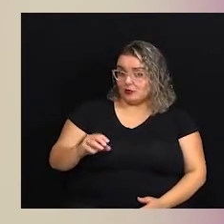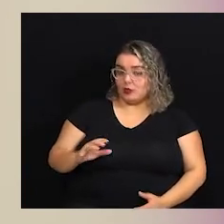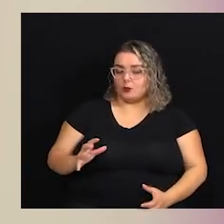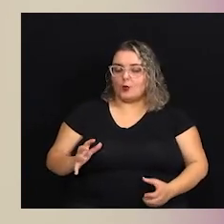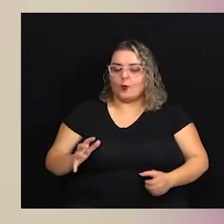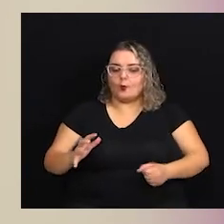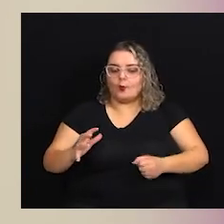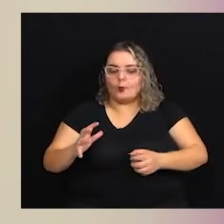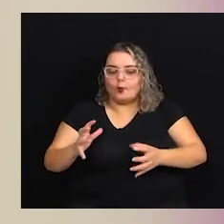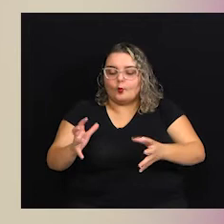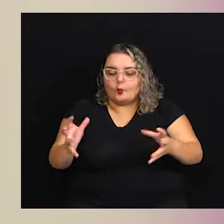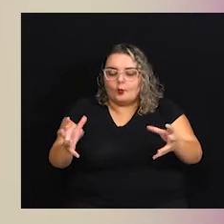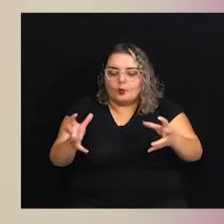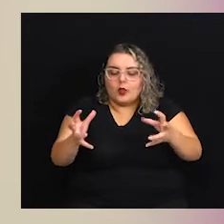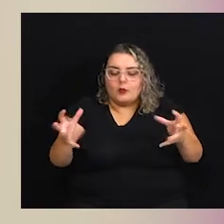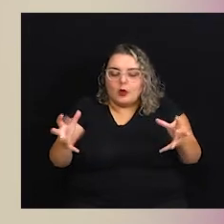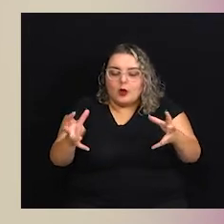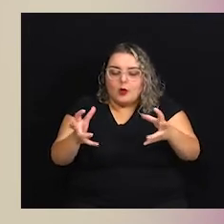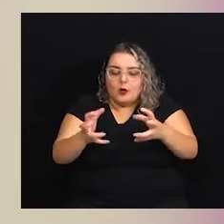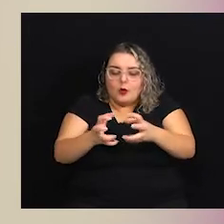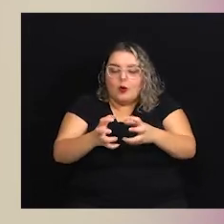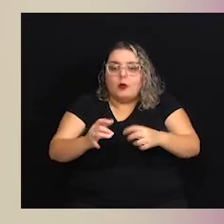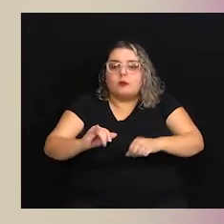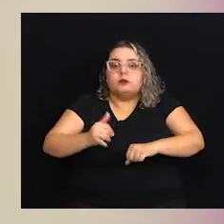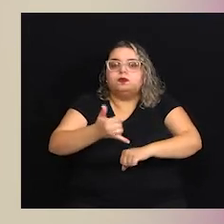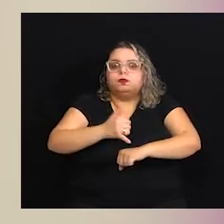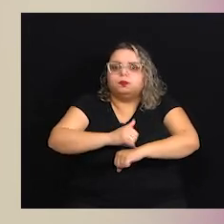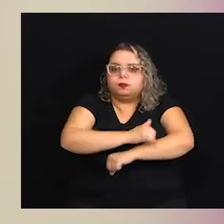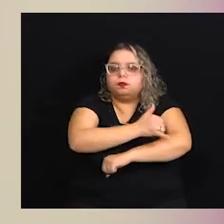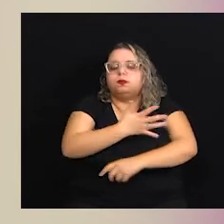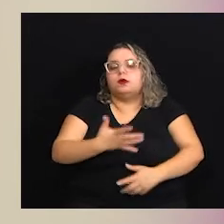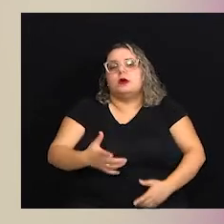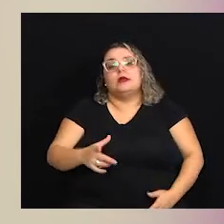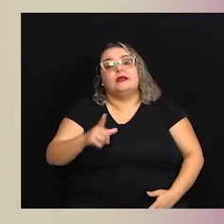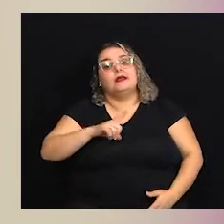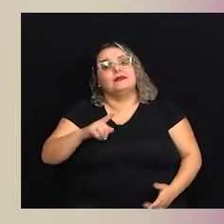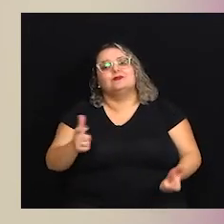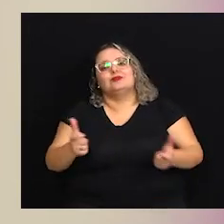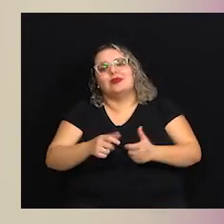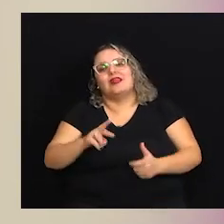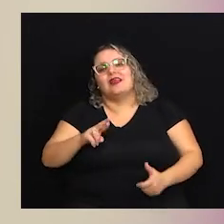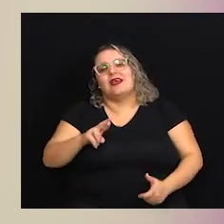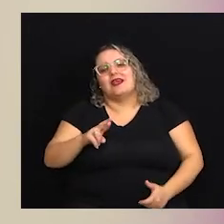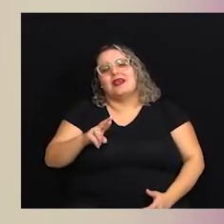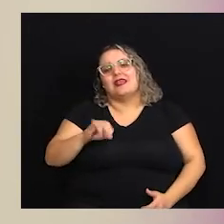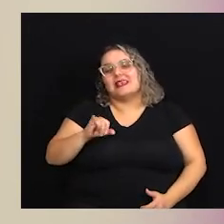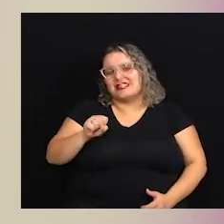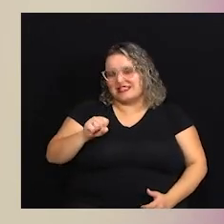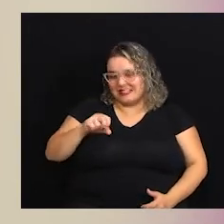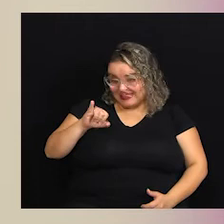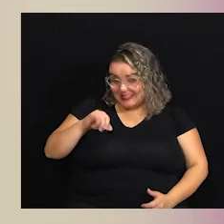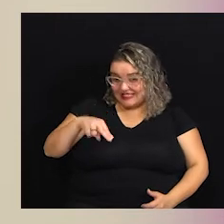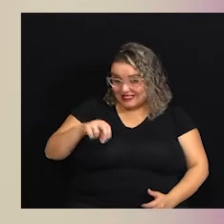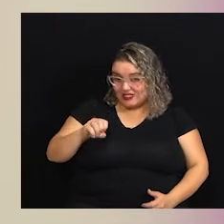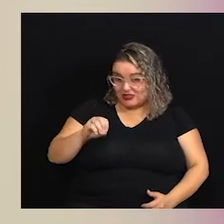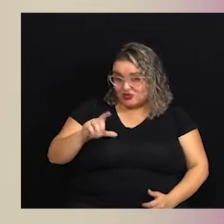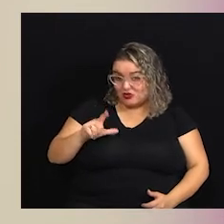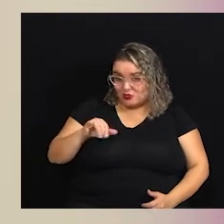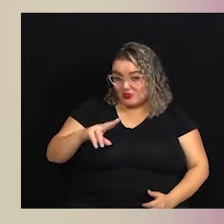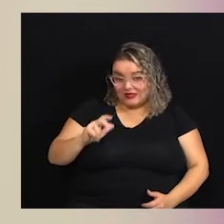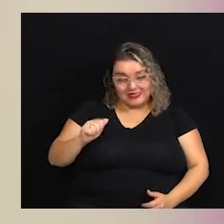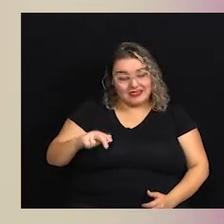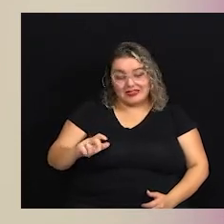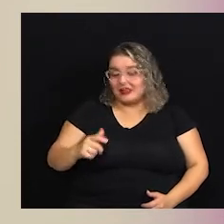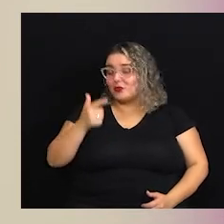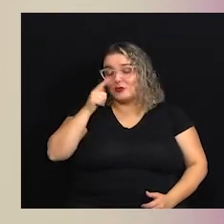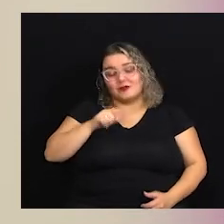para acumular gordura, porque afeta muito o hormônio insulina. E nessa fase a mulher tem resistência à insulina, porque caem os hormônios. Então,